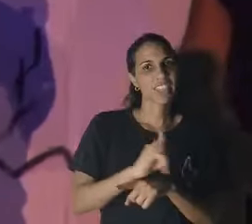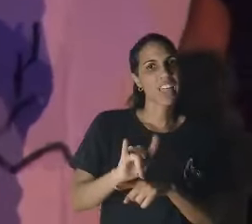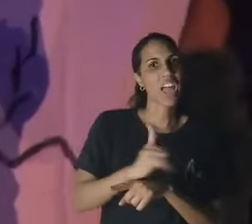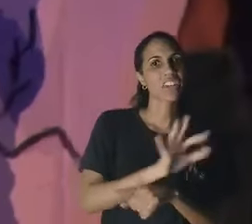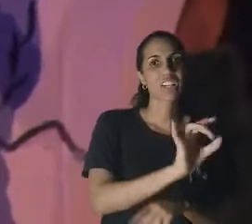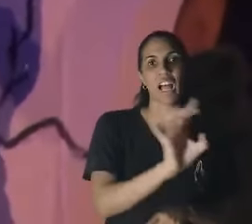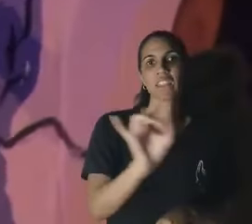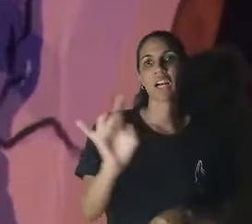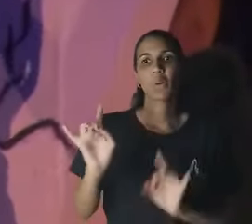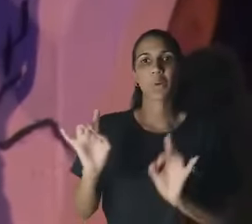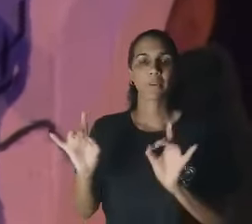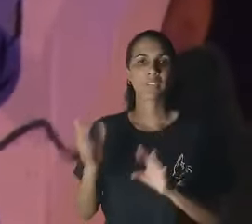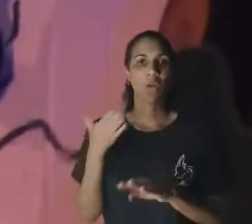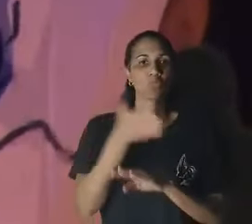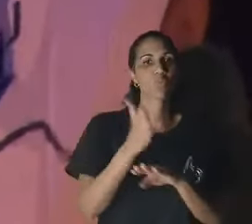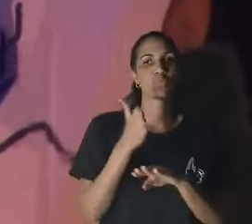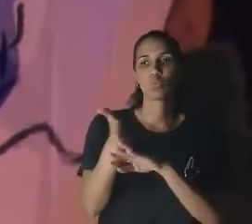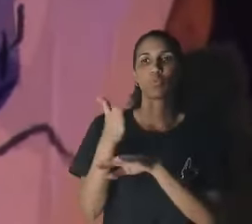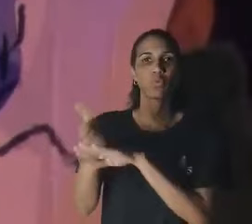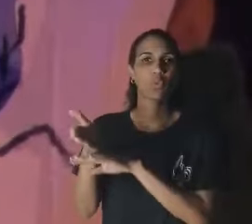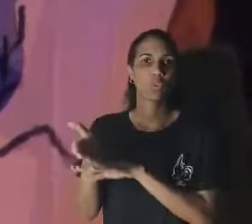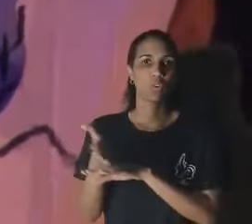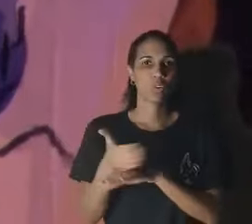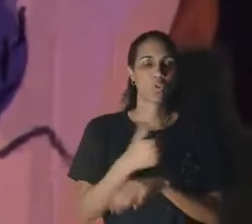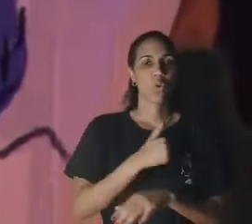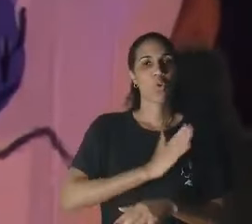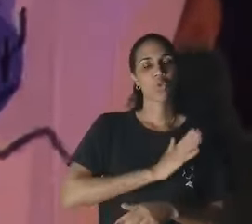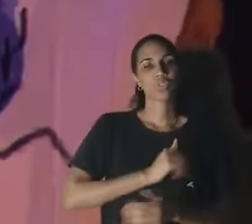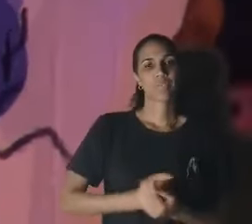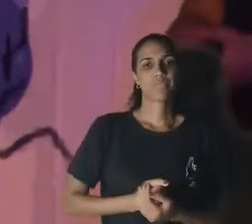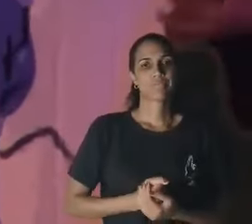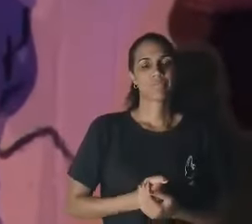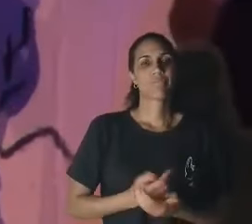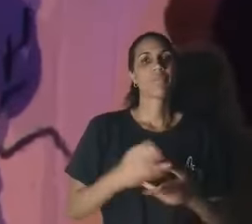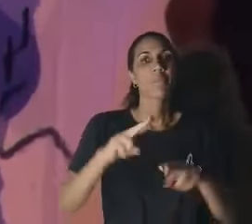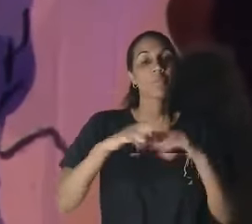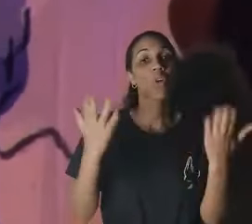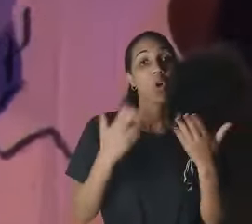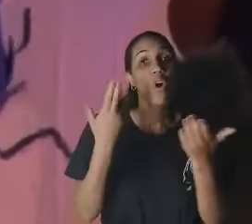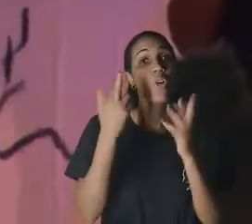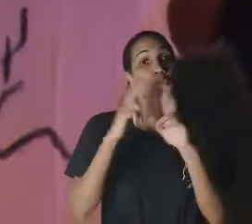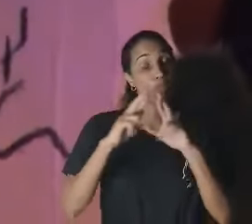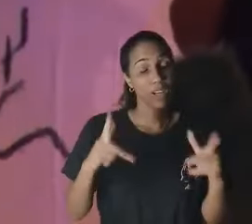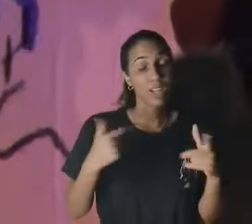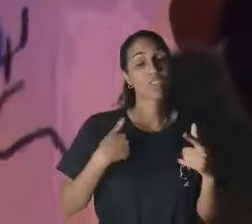eu prometo a você, eu vou ser um marido presente, eu vou amar você.